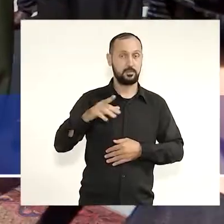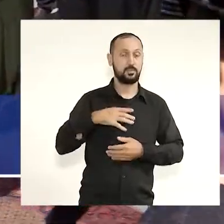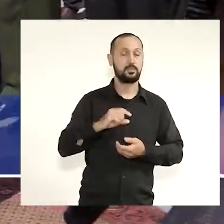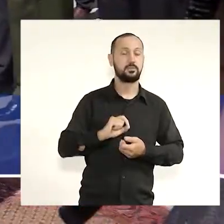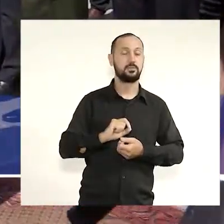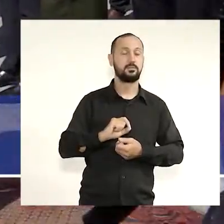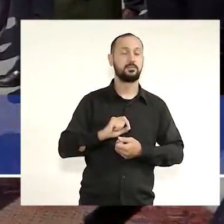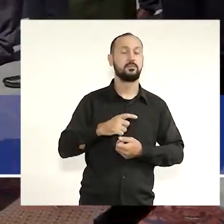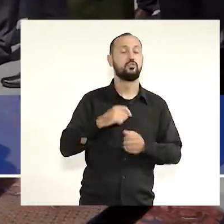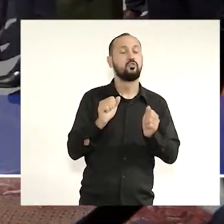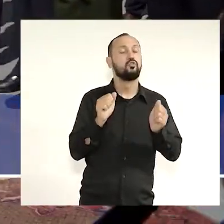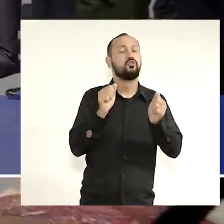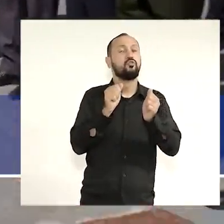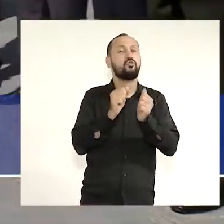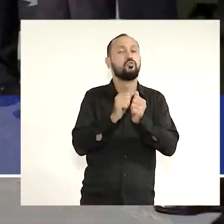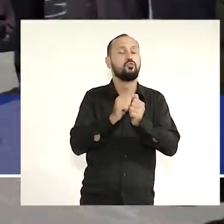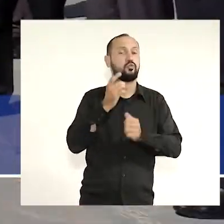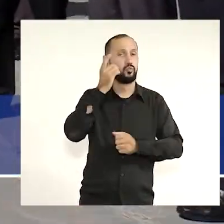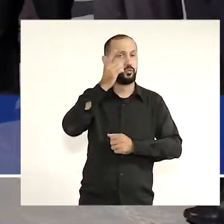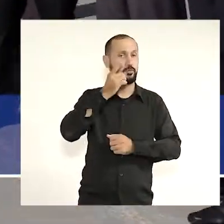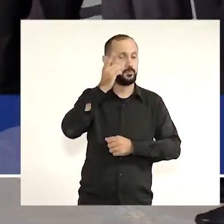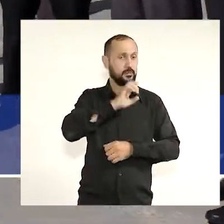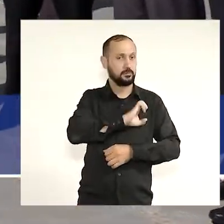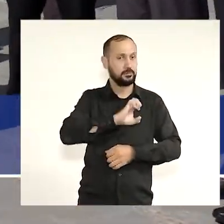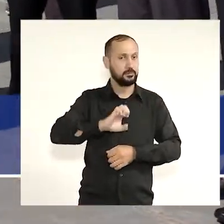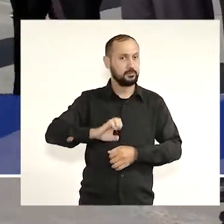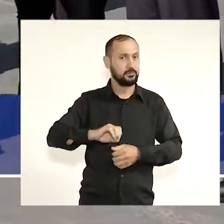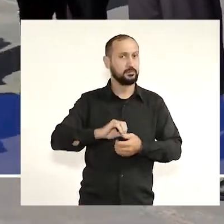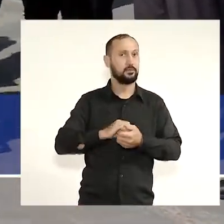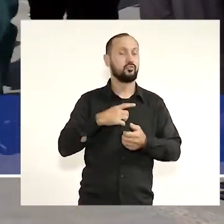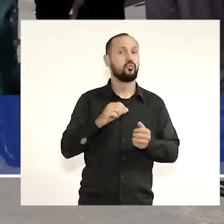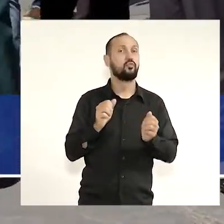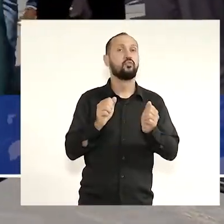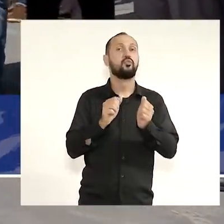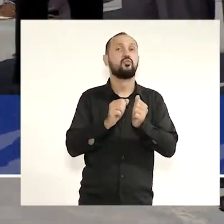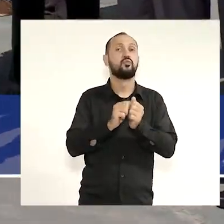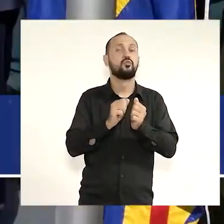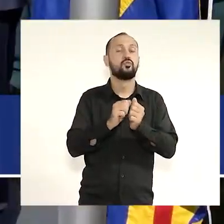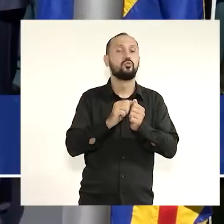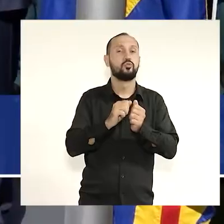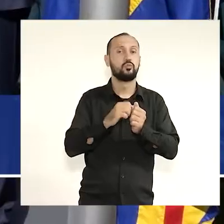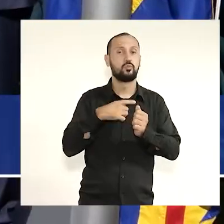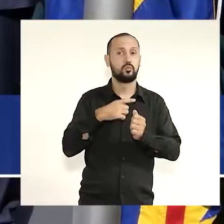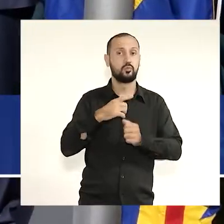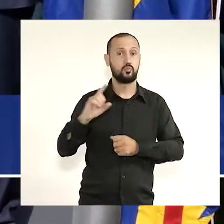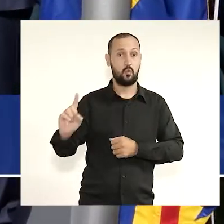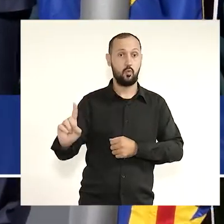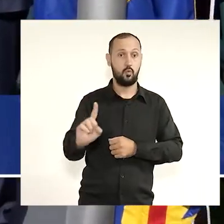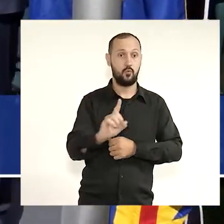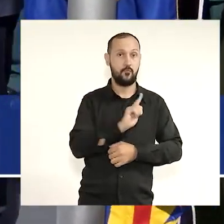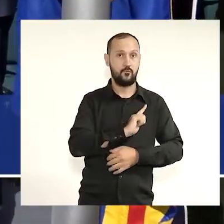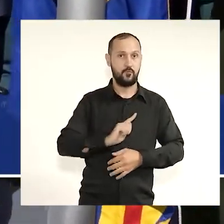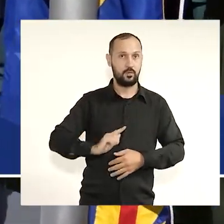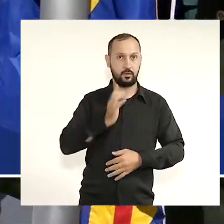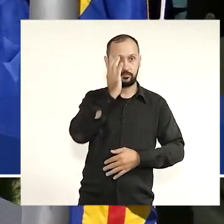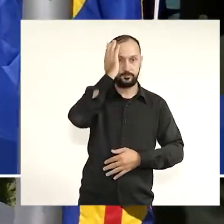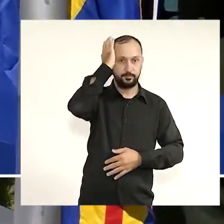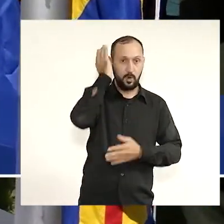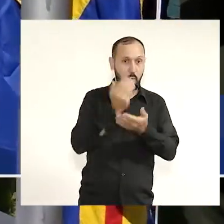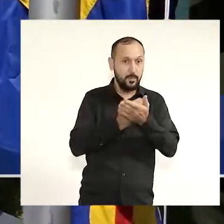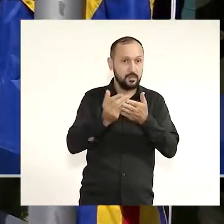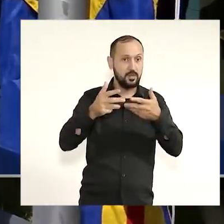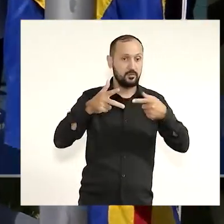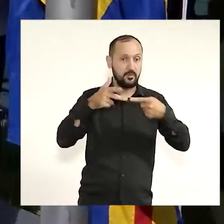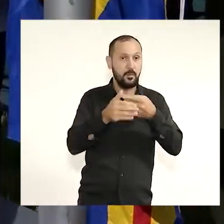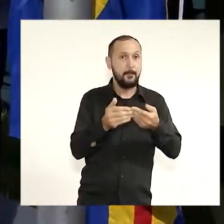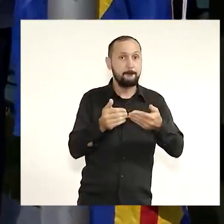deputado Paulo Correa, juntamente com os deputados estaduais, recebeu o governador Reinaldo Azambuja para a abertura